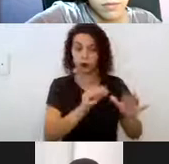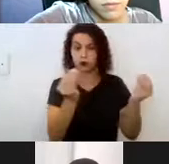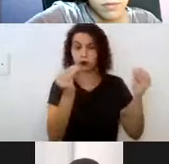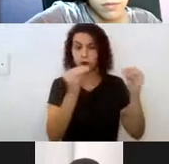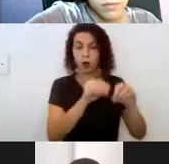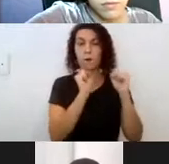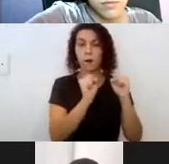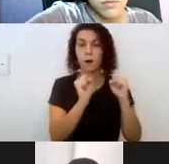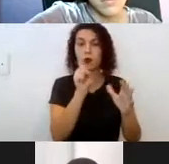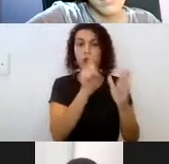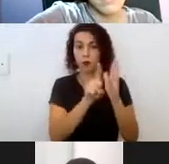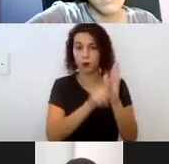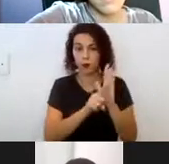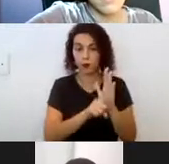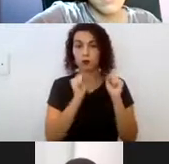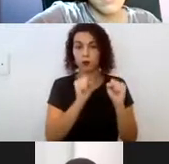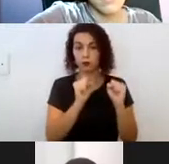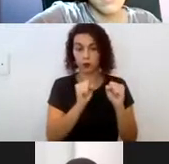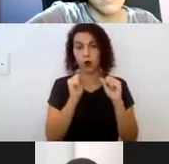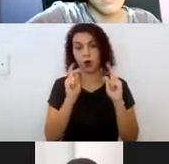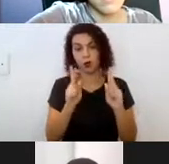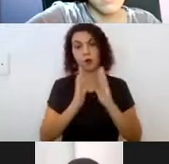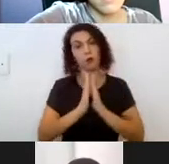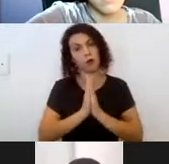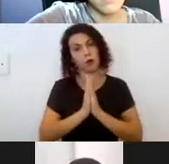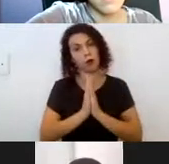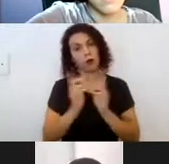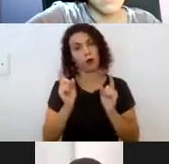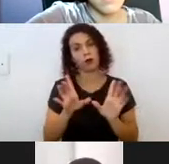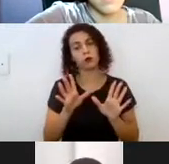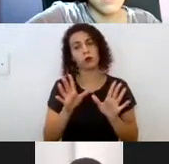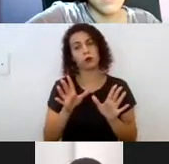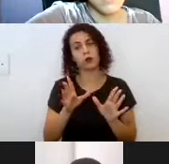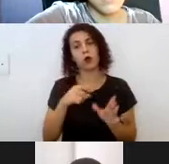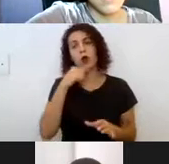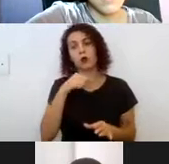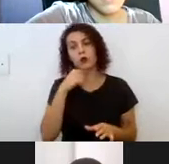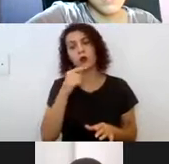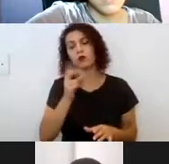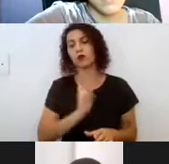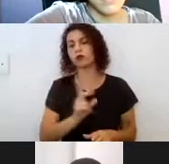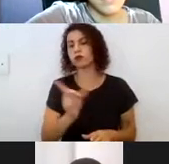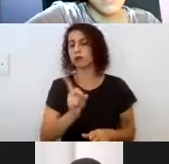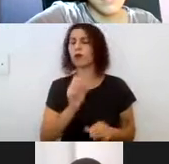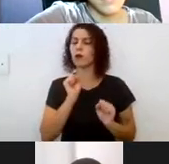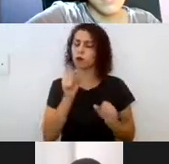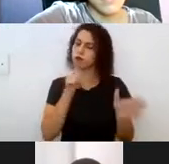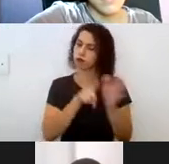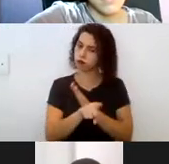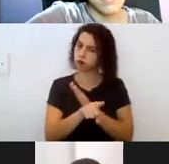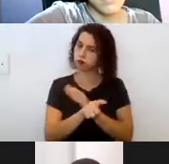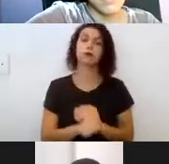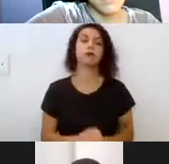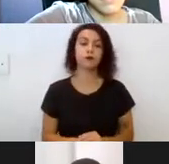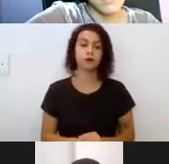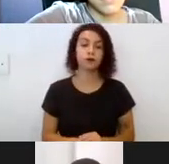pergunta não deixa passar odiar tá não deixa passar mas eu não pretendo Trazer isso E aí eu quero